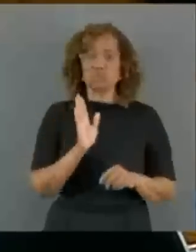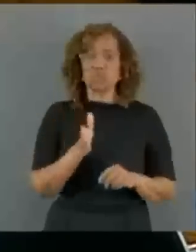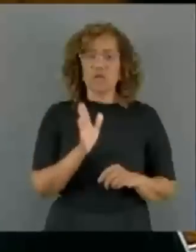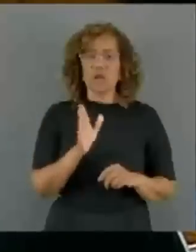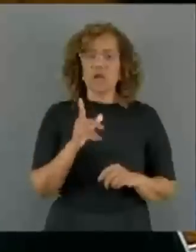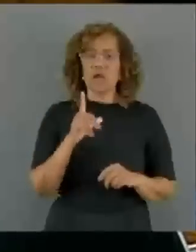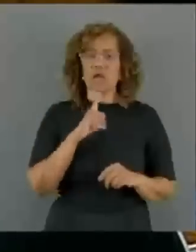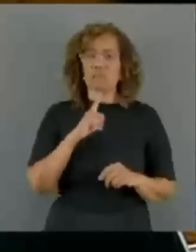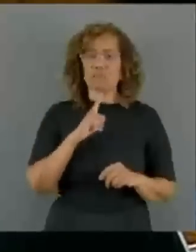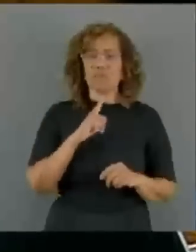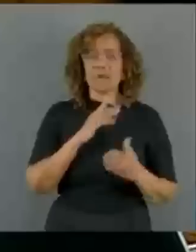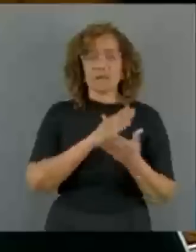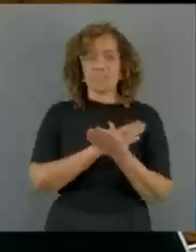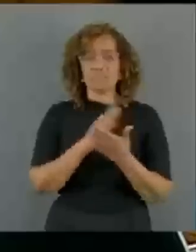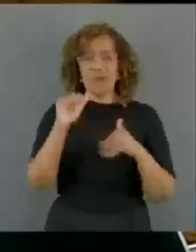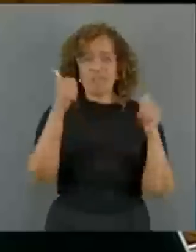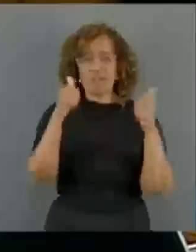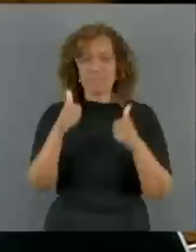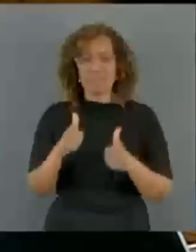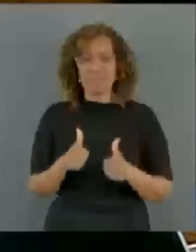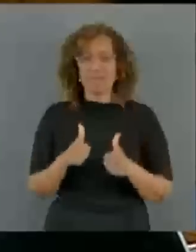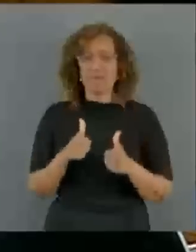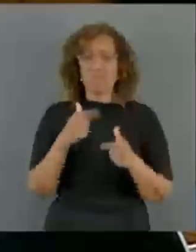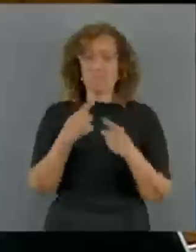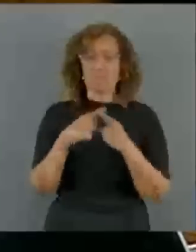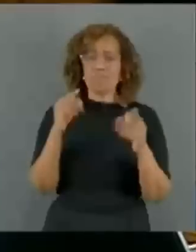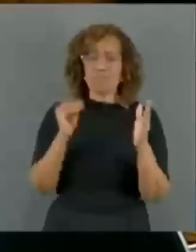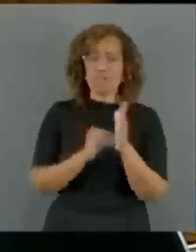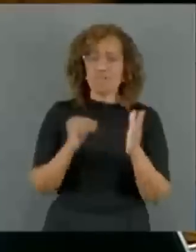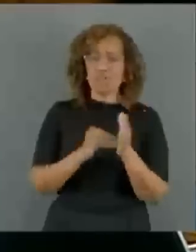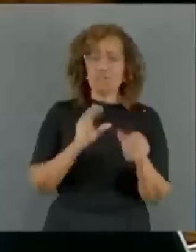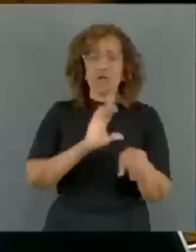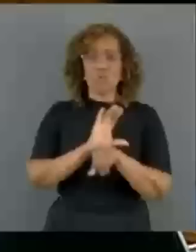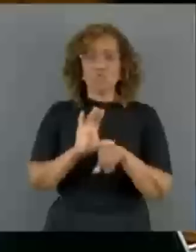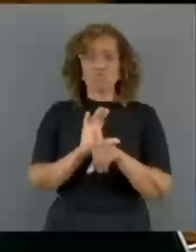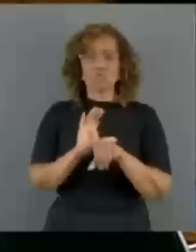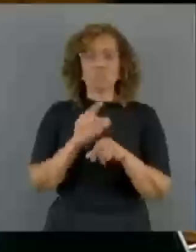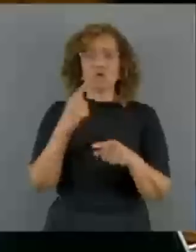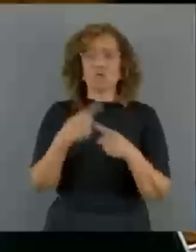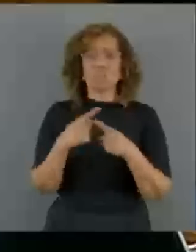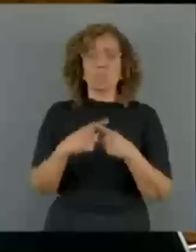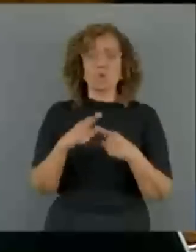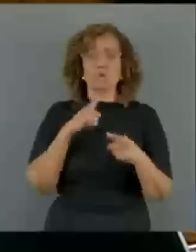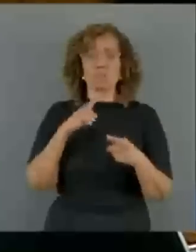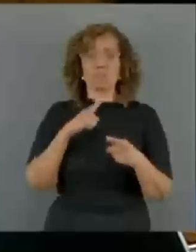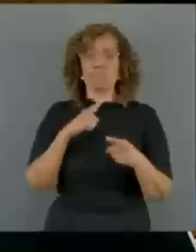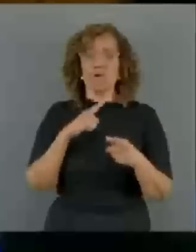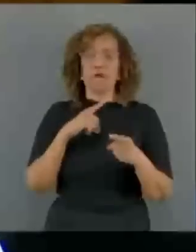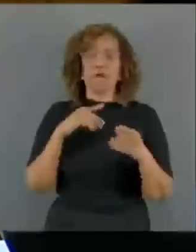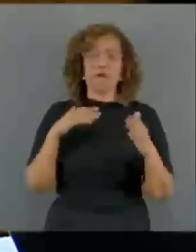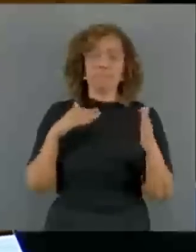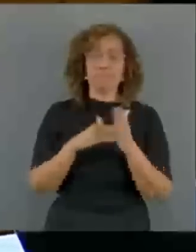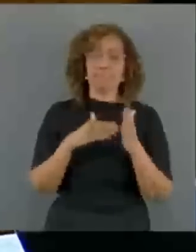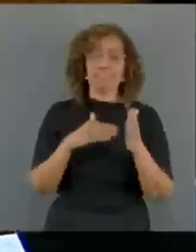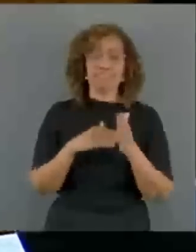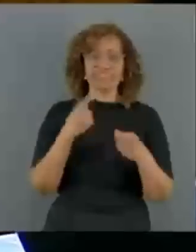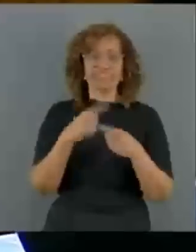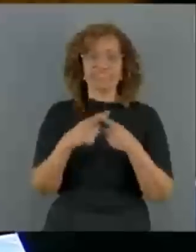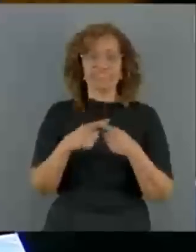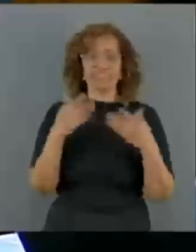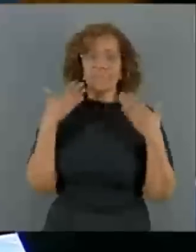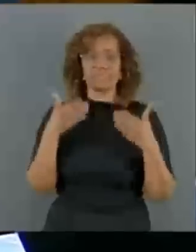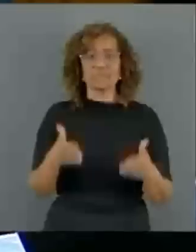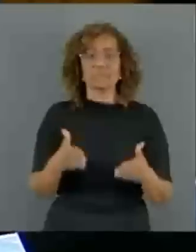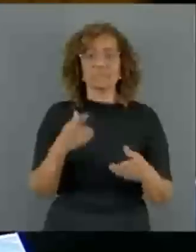de iniciativa pela inconstitucionalidade, porque está vedando a participação para aquelas pessoas que